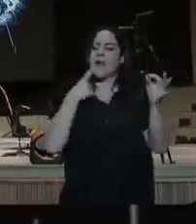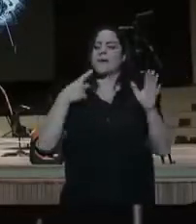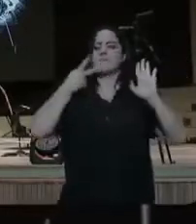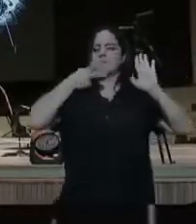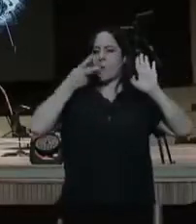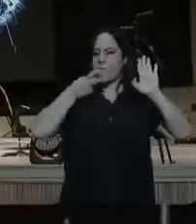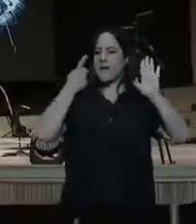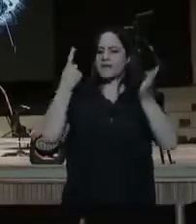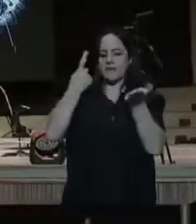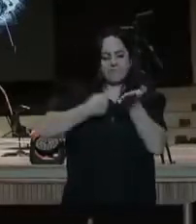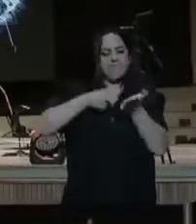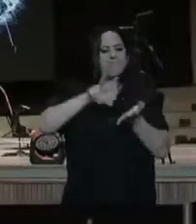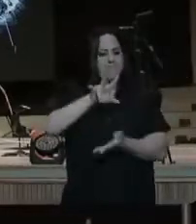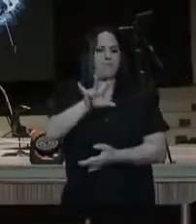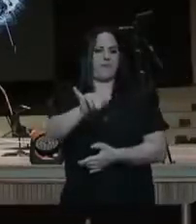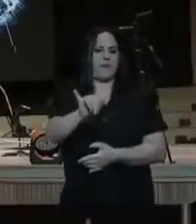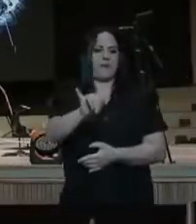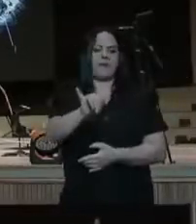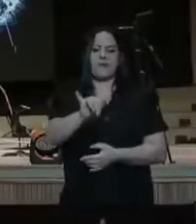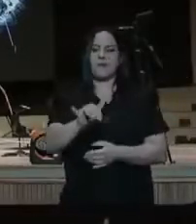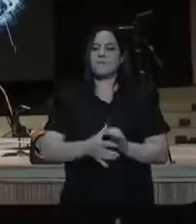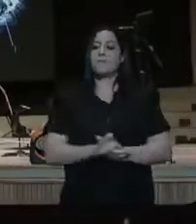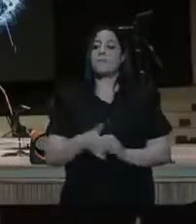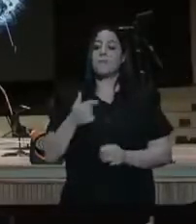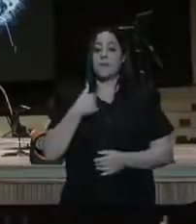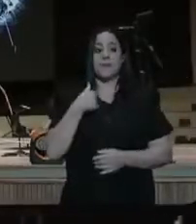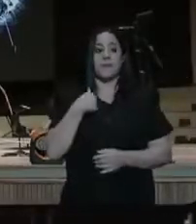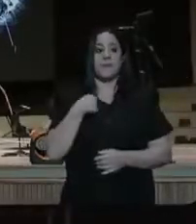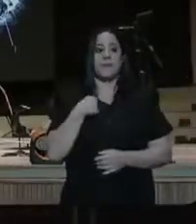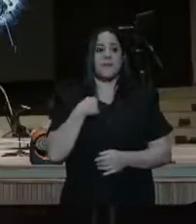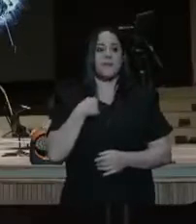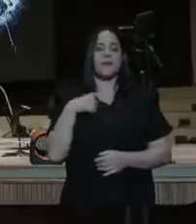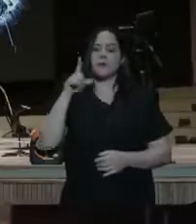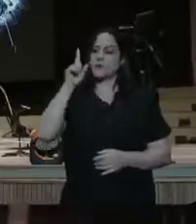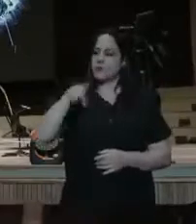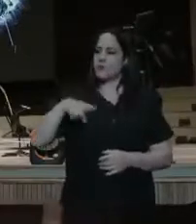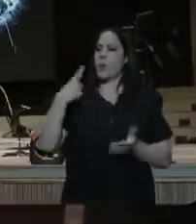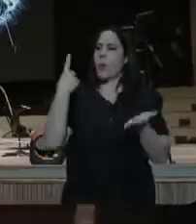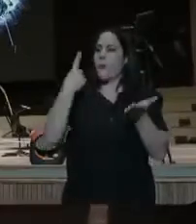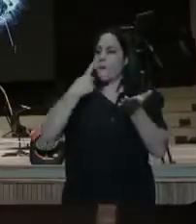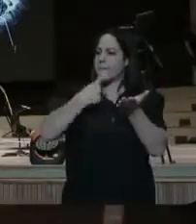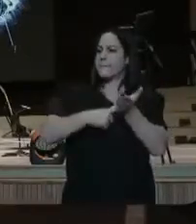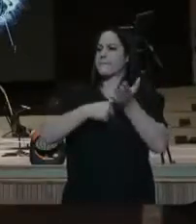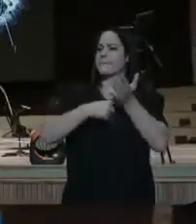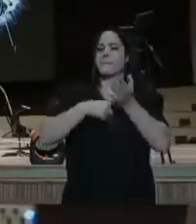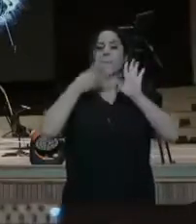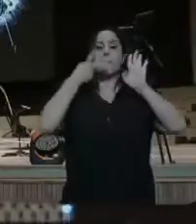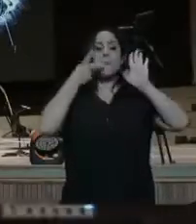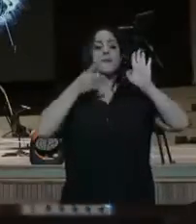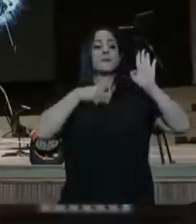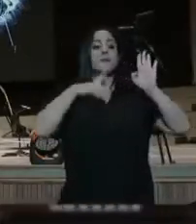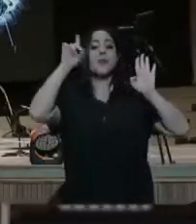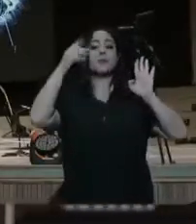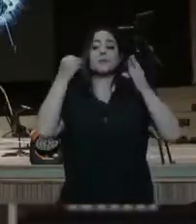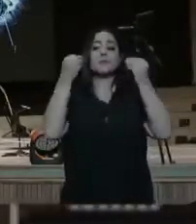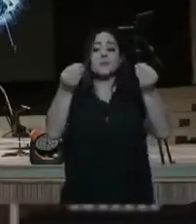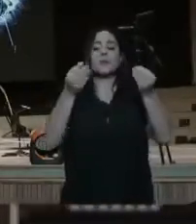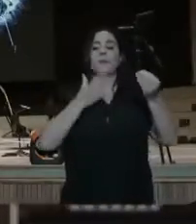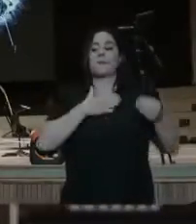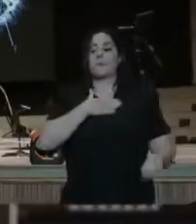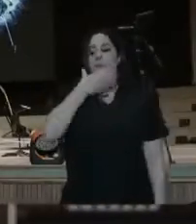propósito e divisão eu sou o cumprimento de uma visão que deus deu ao meu pai